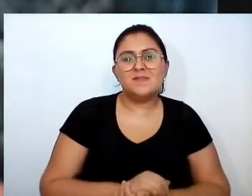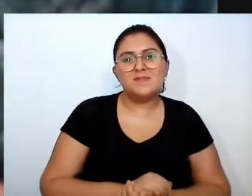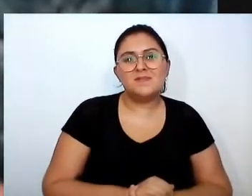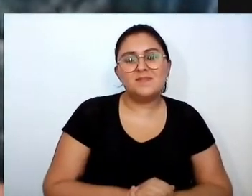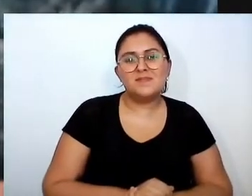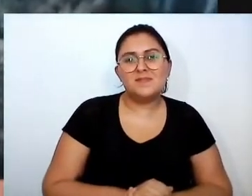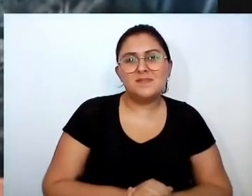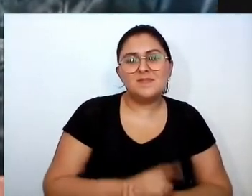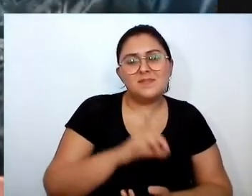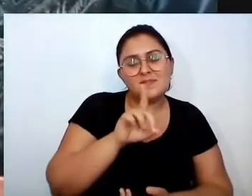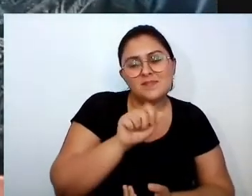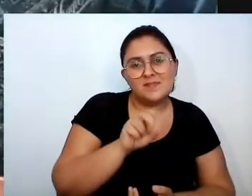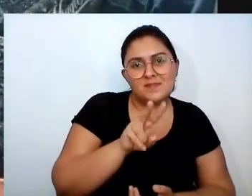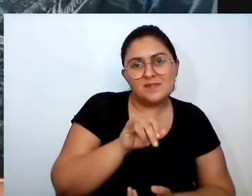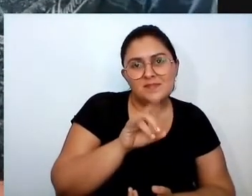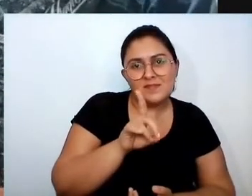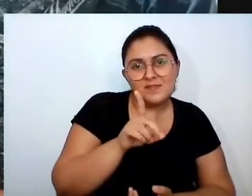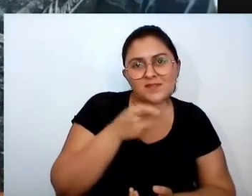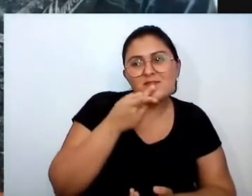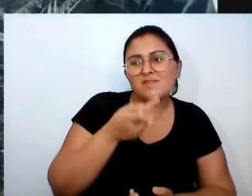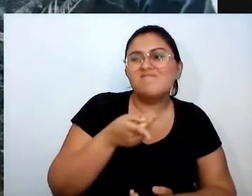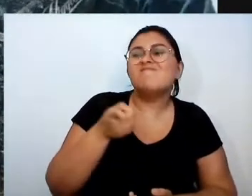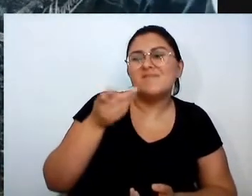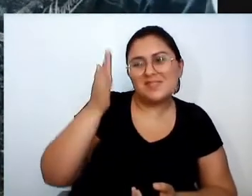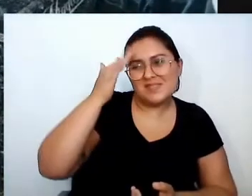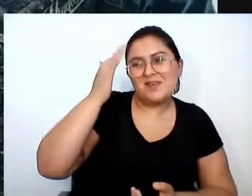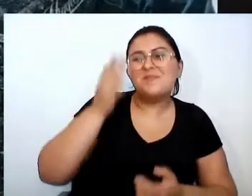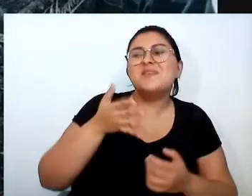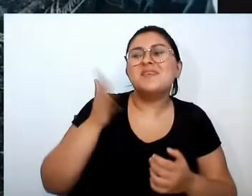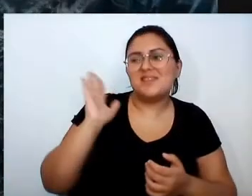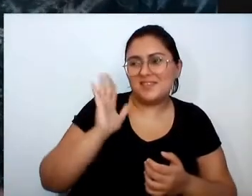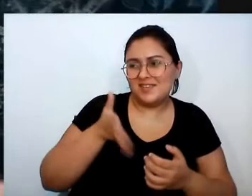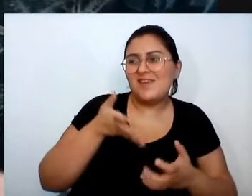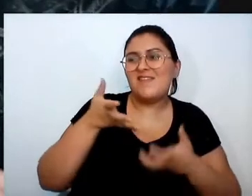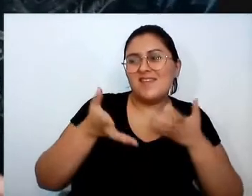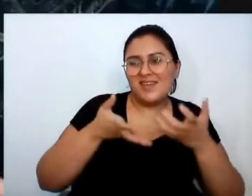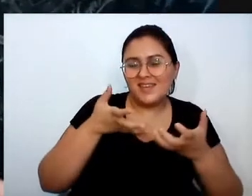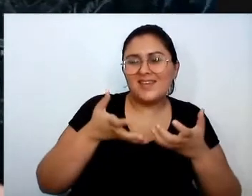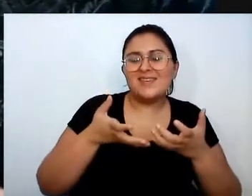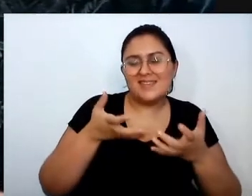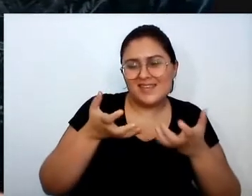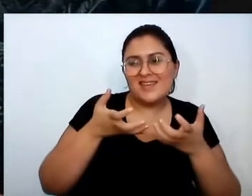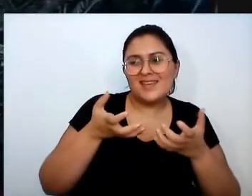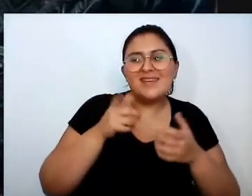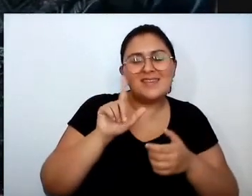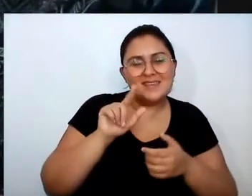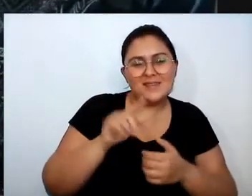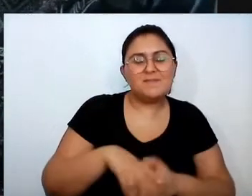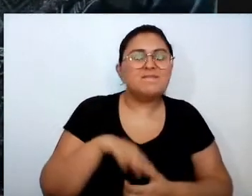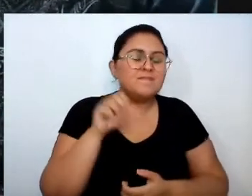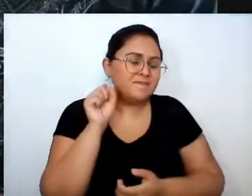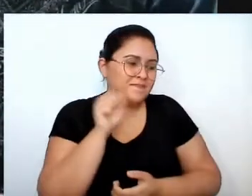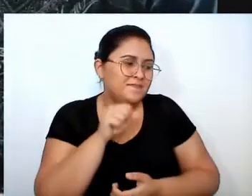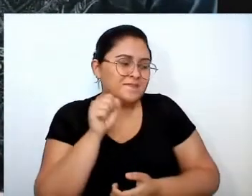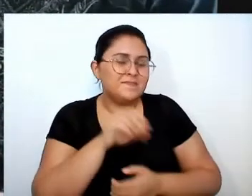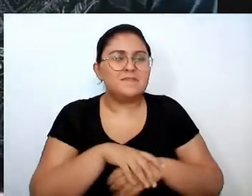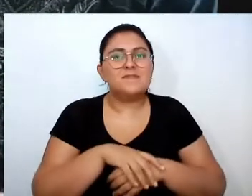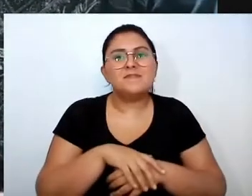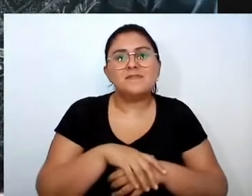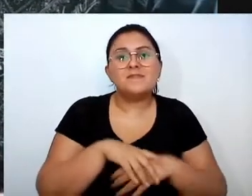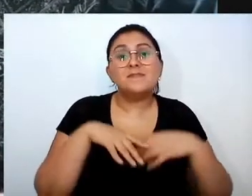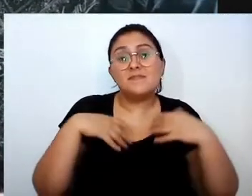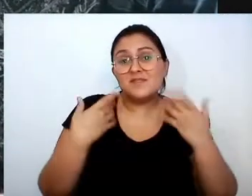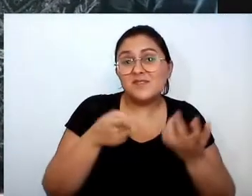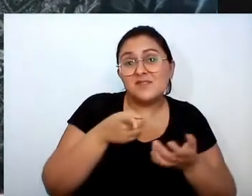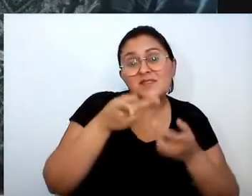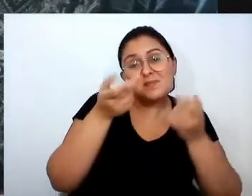Sabia bem o que queria, né? Assim, algo Isso, nessa área. era. E aí, antes você falou que, né,